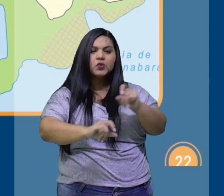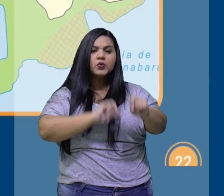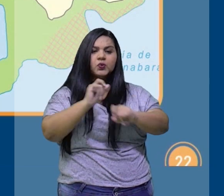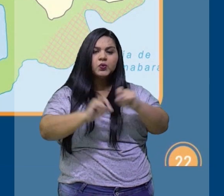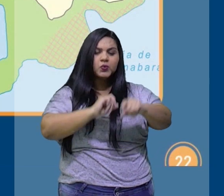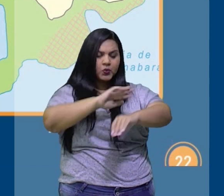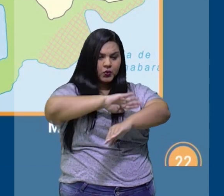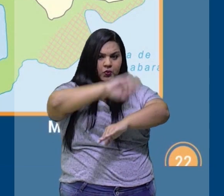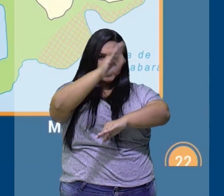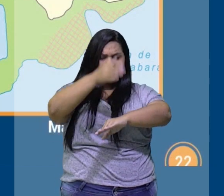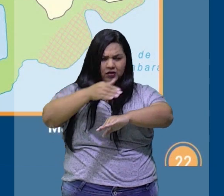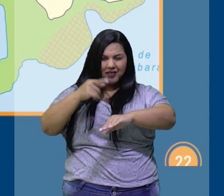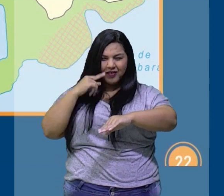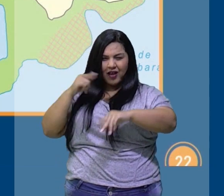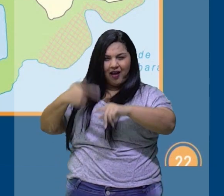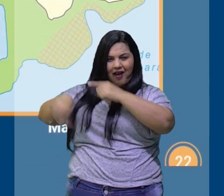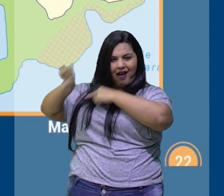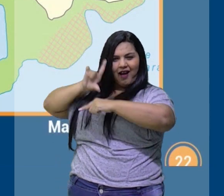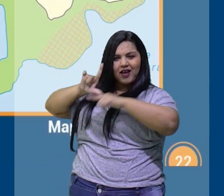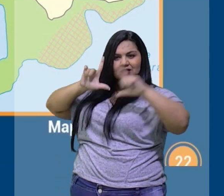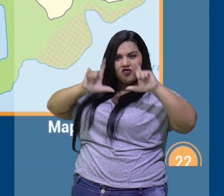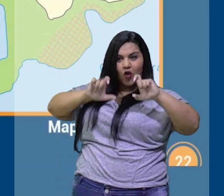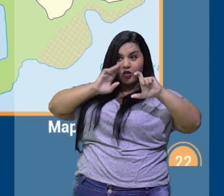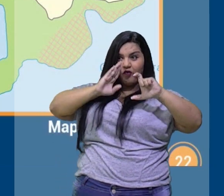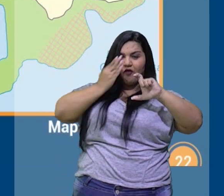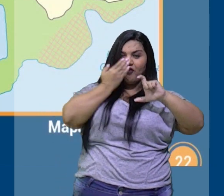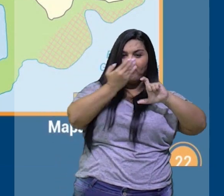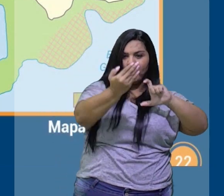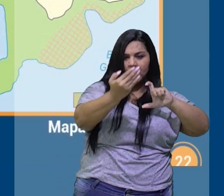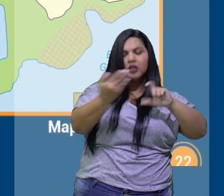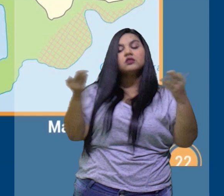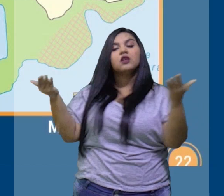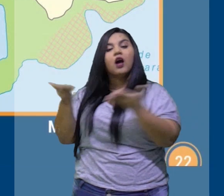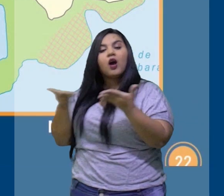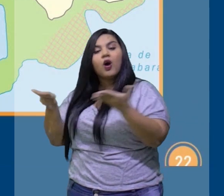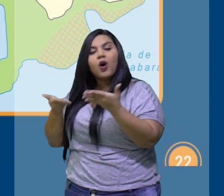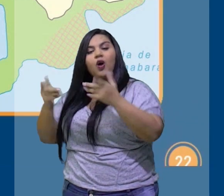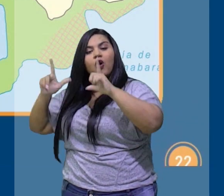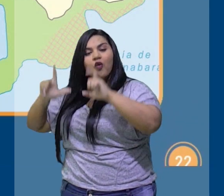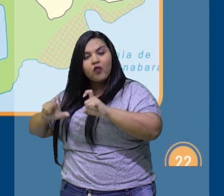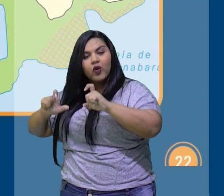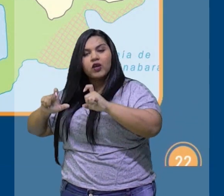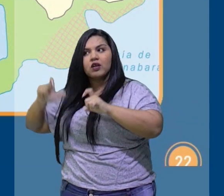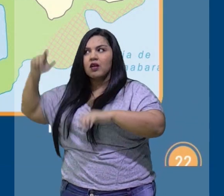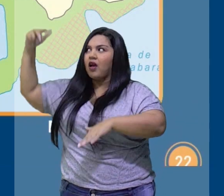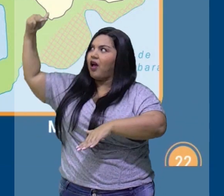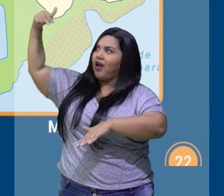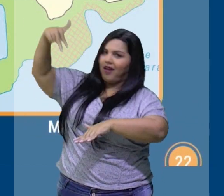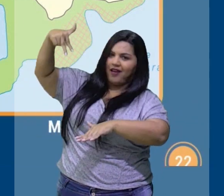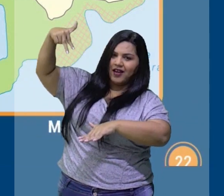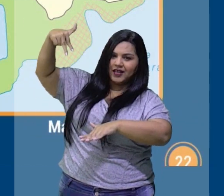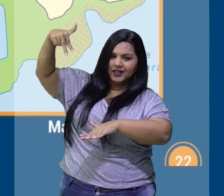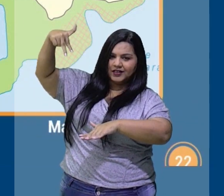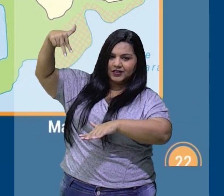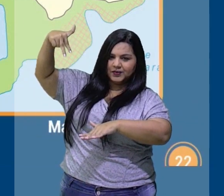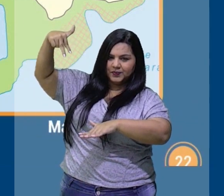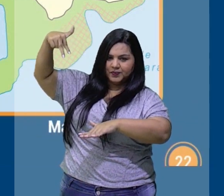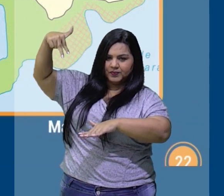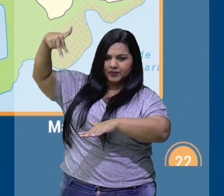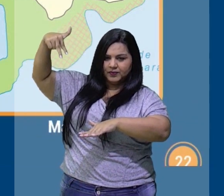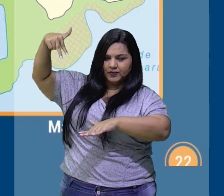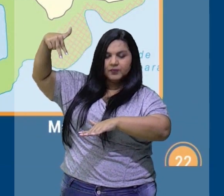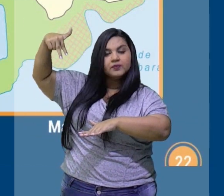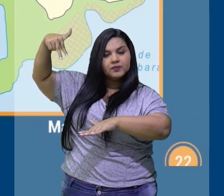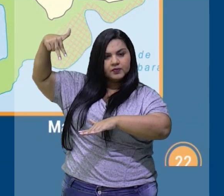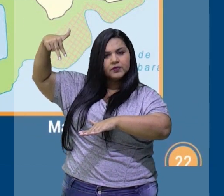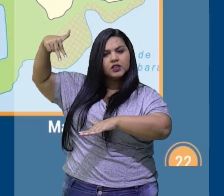Aqui a gente já observa essa visão, a gente já tem essa fotografia, uma vista aérea, né? Então aqui, olha, eu já tenho